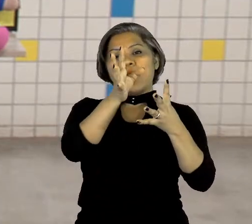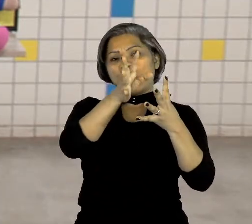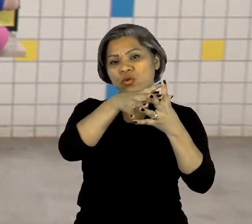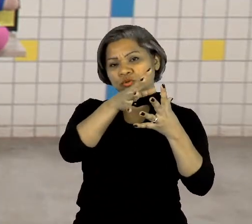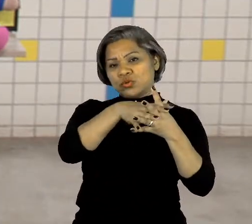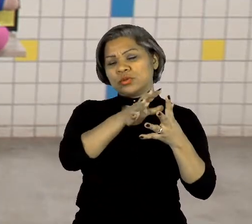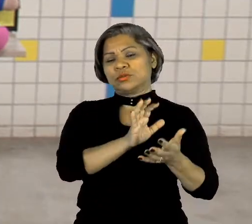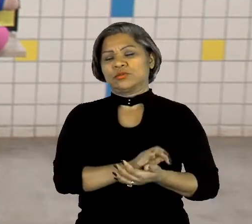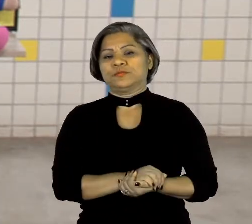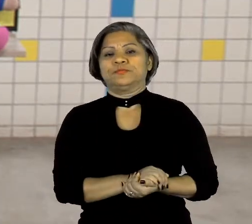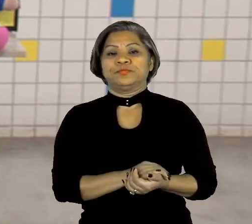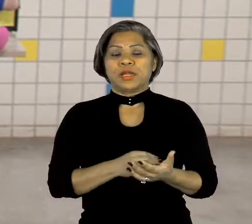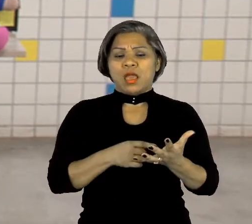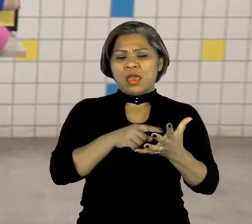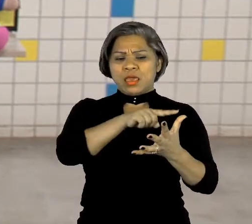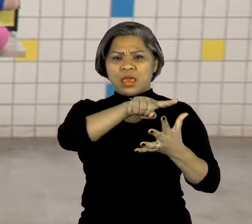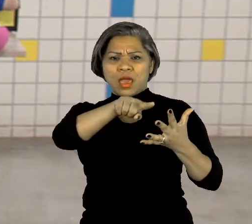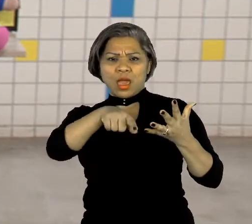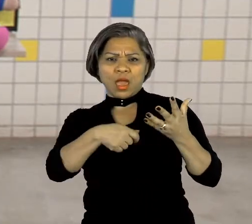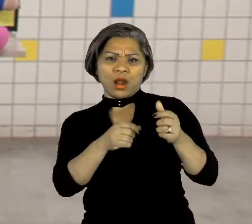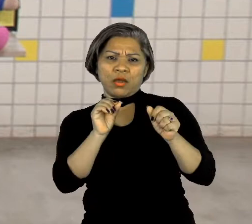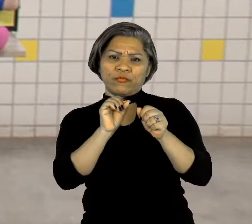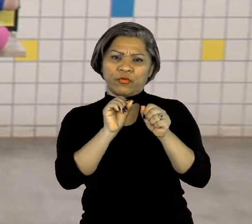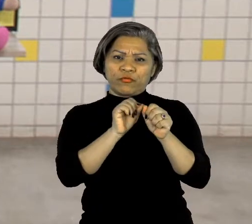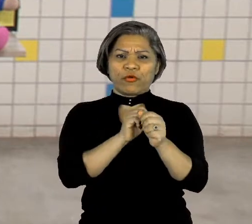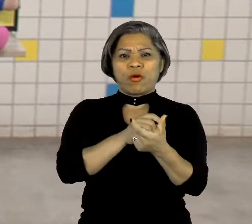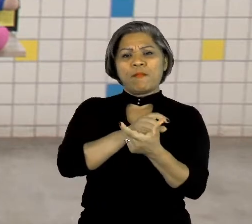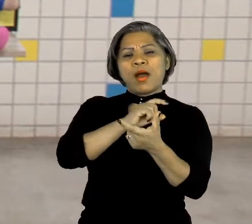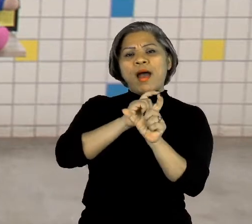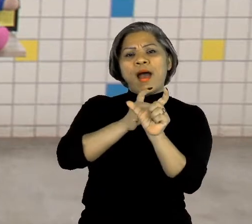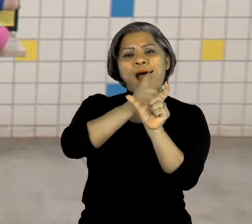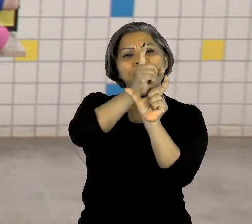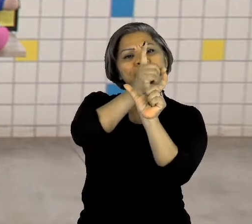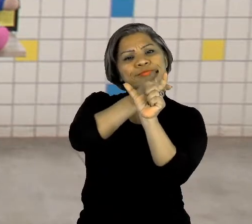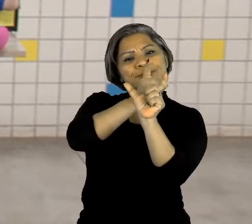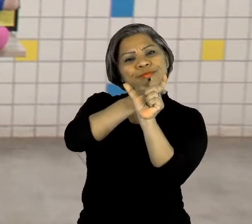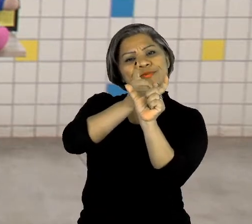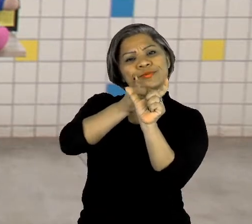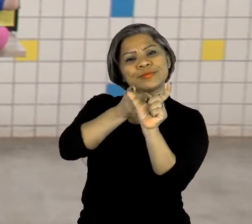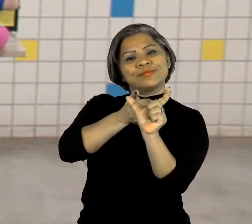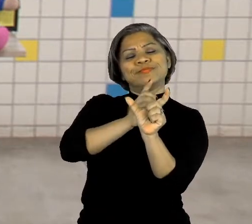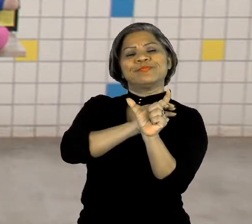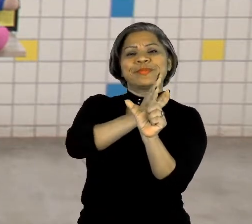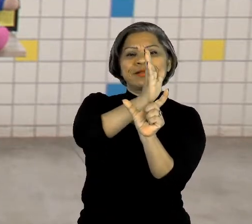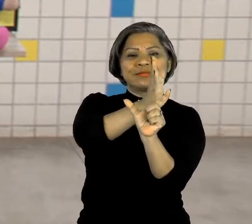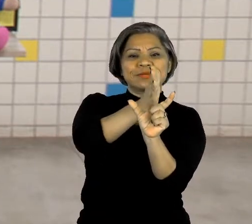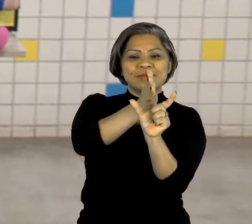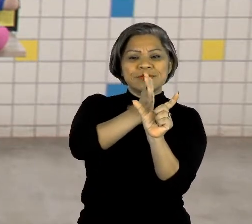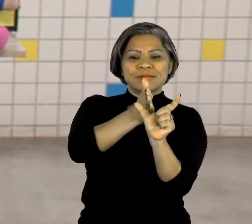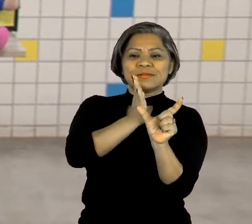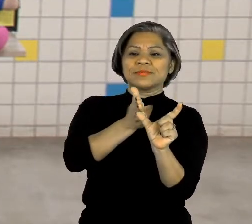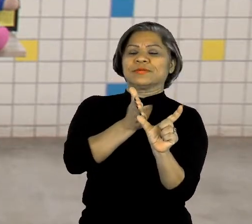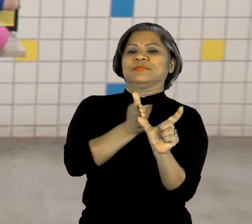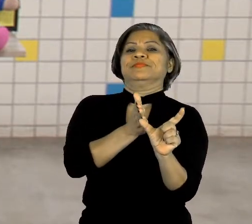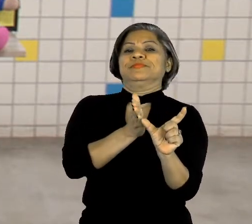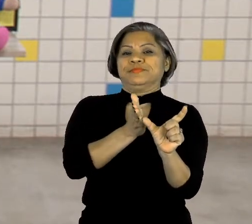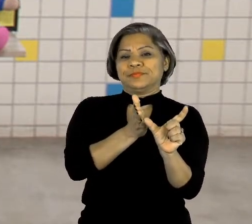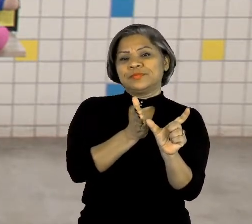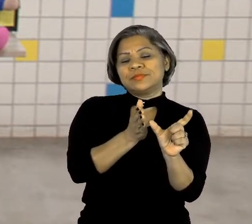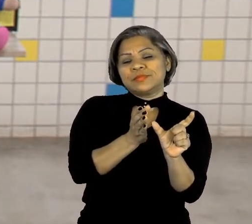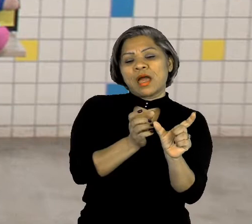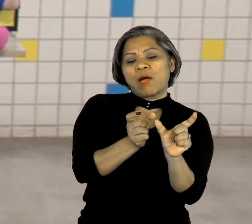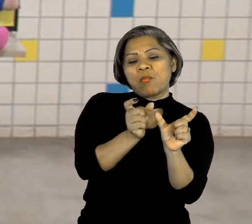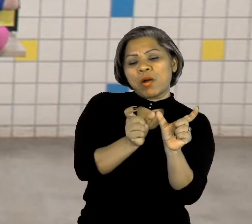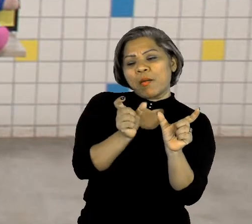as sílabas. E a sílaba, vocês ainda lembram? É cada parte da palavra pronunciada de uma só